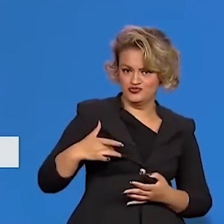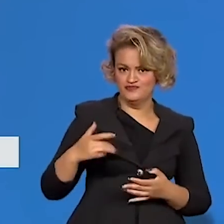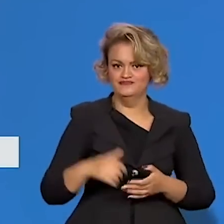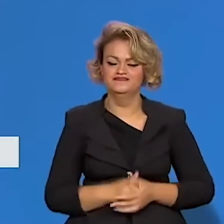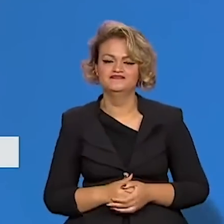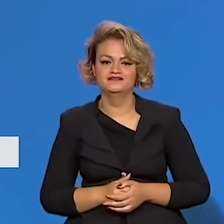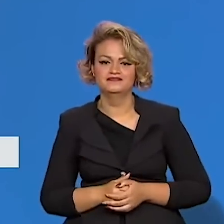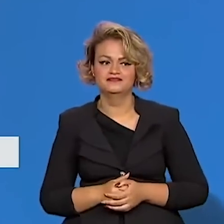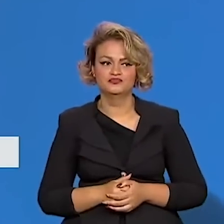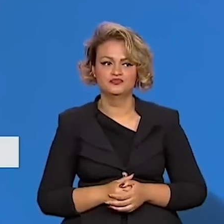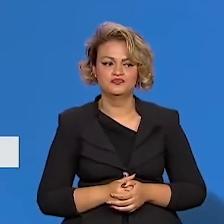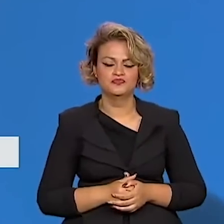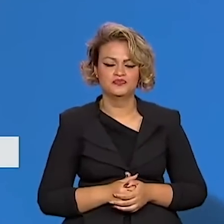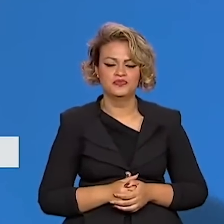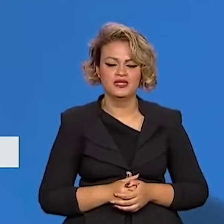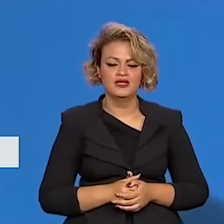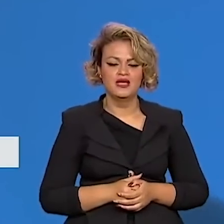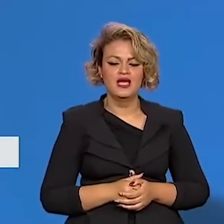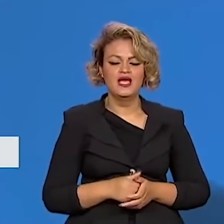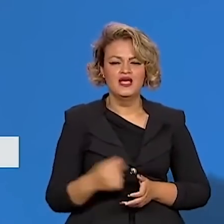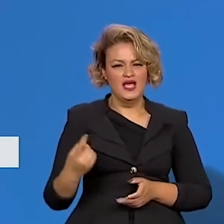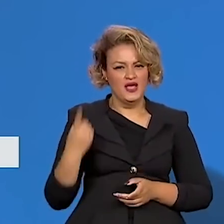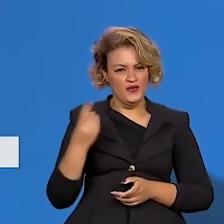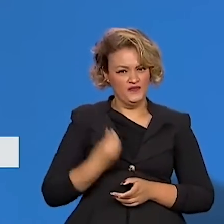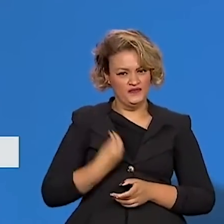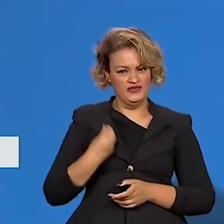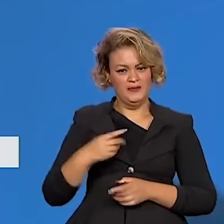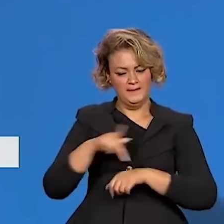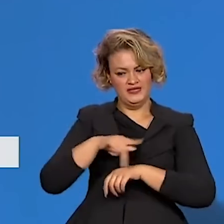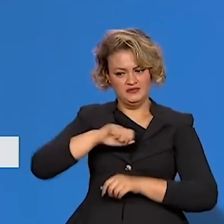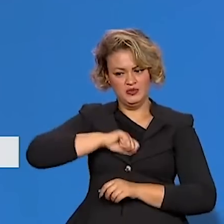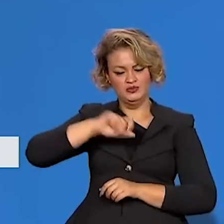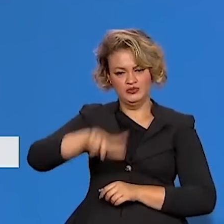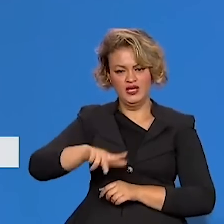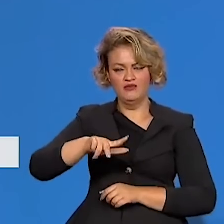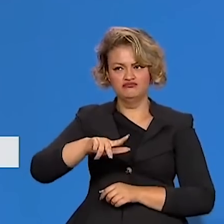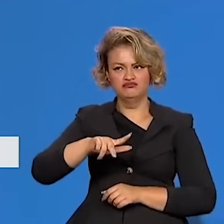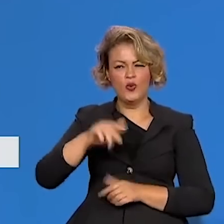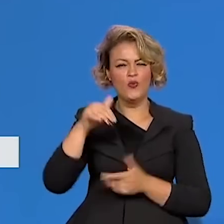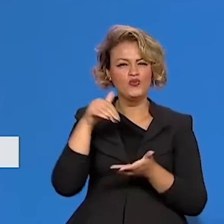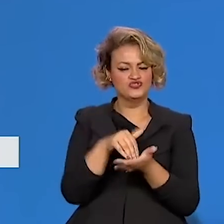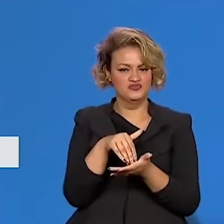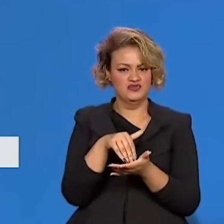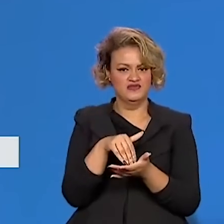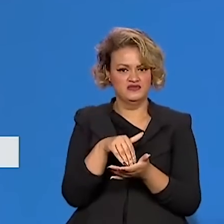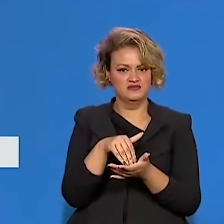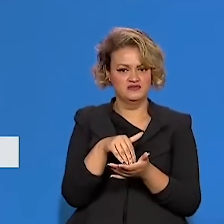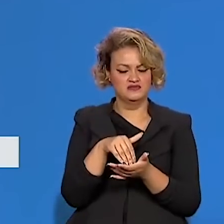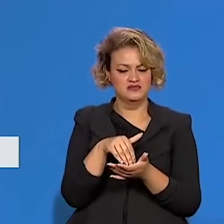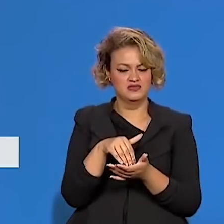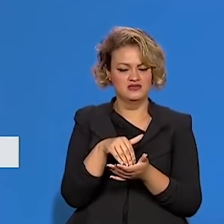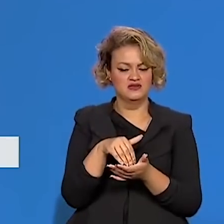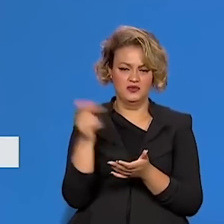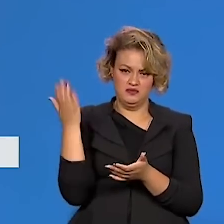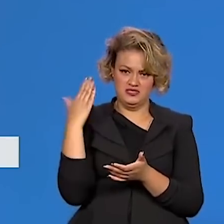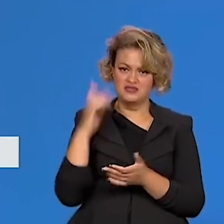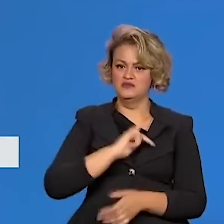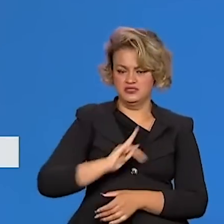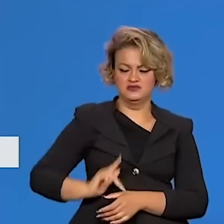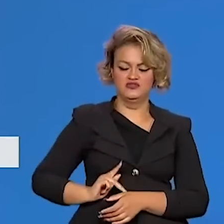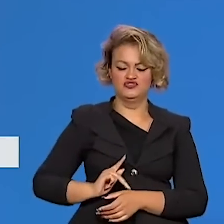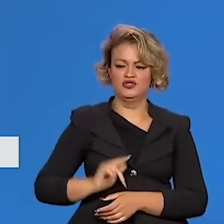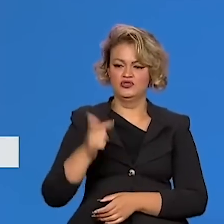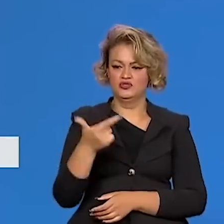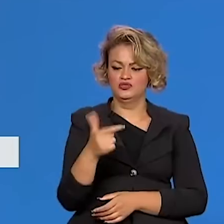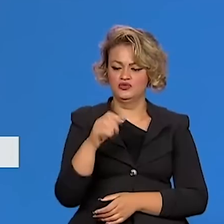saúde quando estive em Portugal pela última vez como presidente da